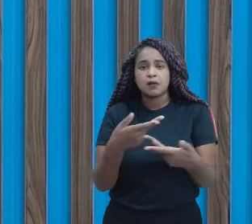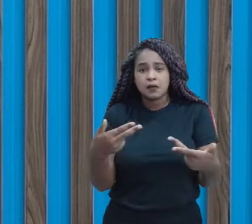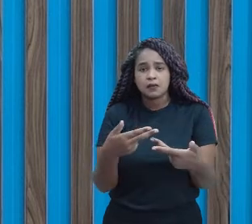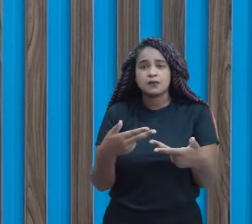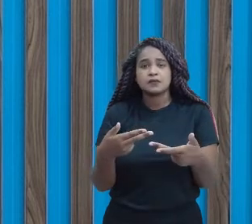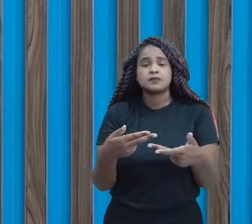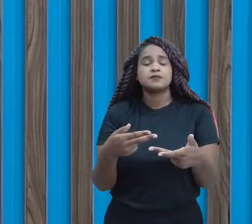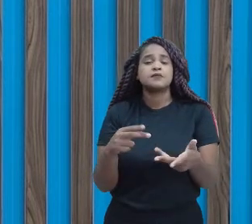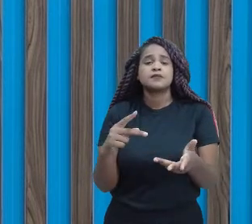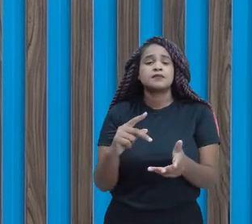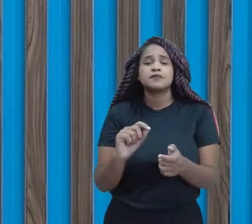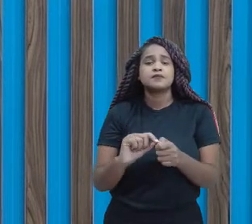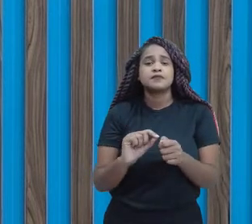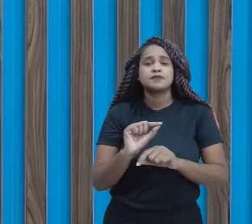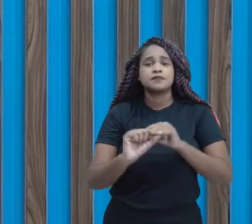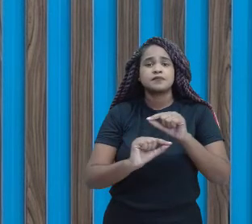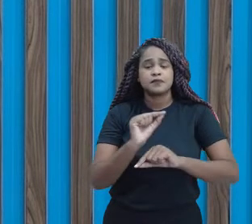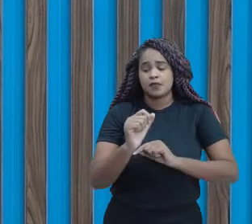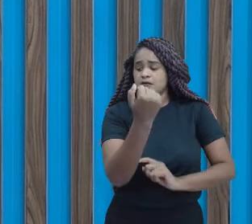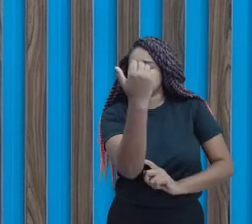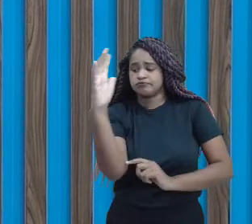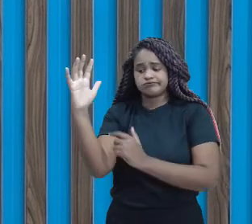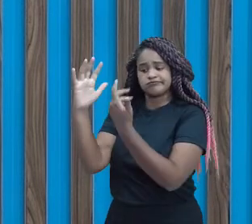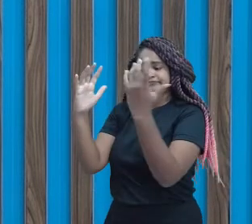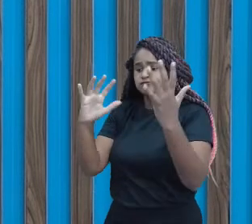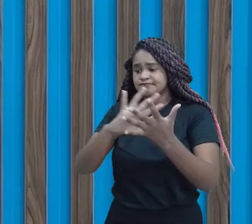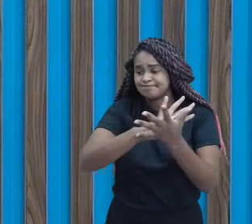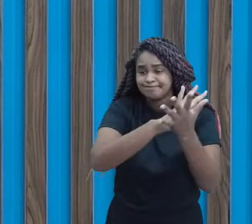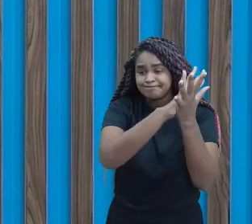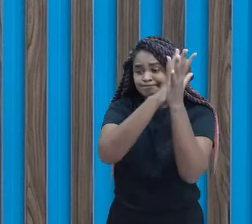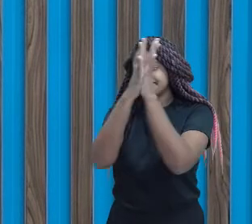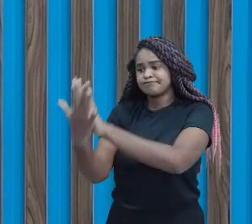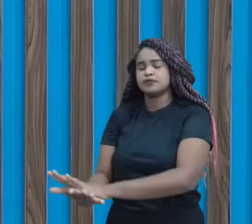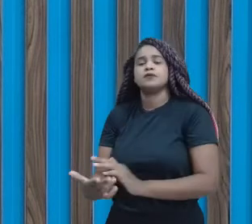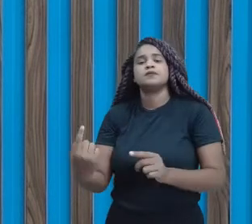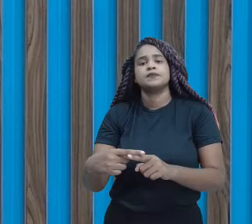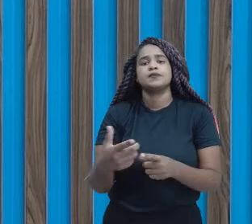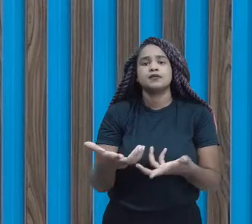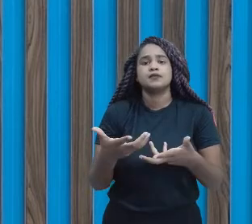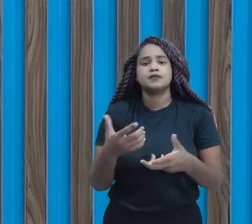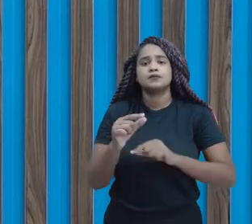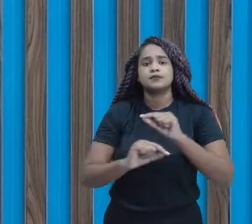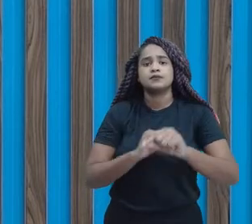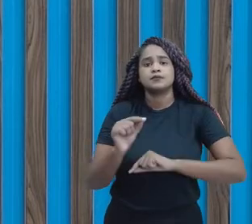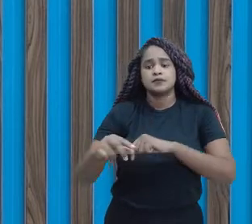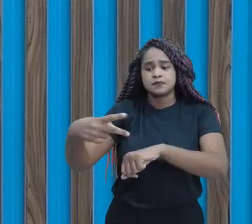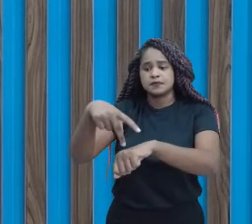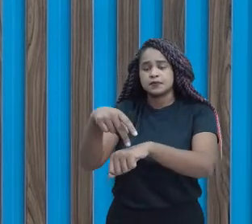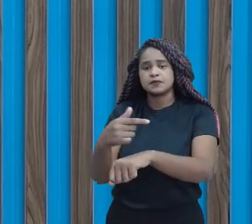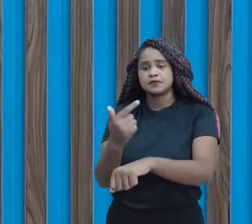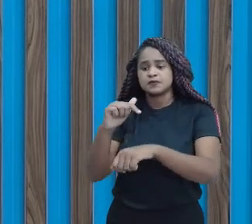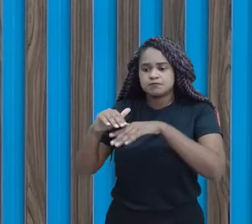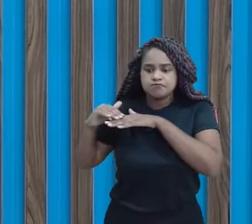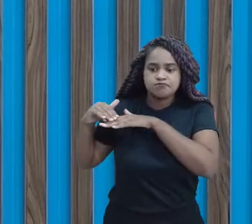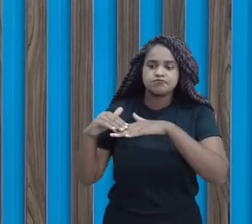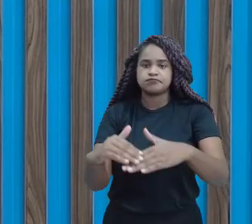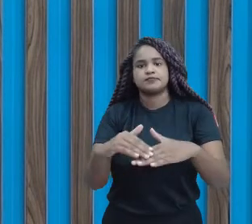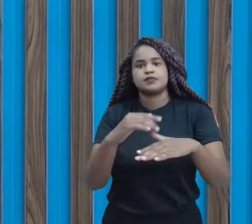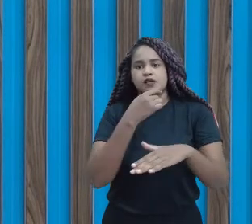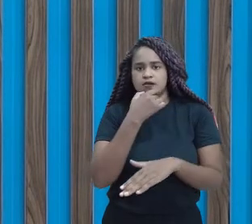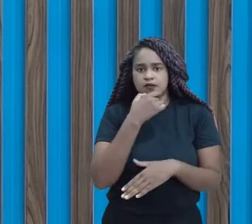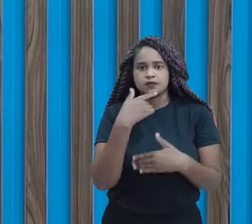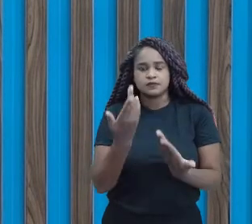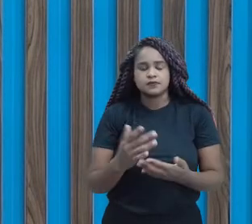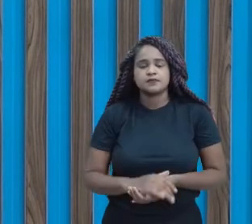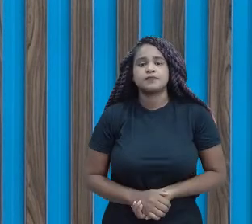de navios, porque ele queria invadir a Inglaterra. Então imagine você, se já em 1500, 1600, na Europa, ela